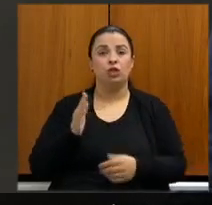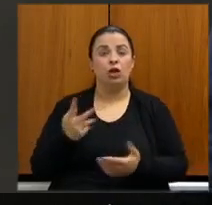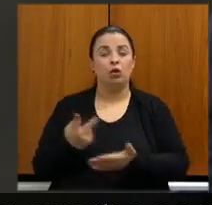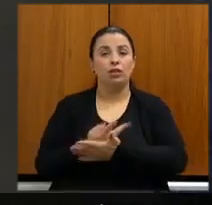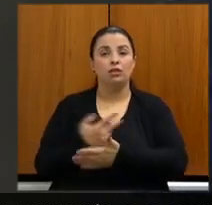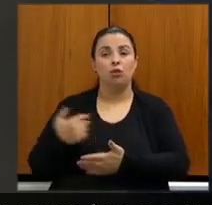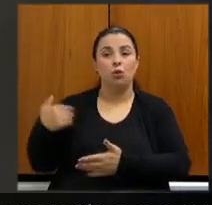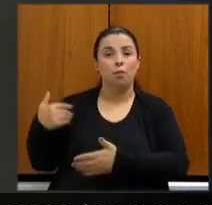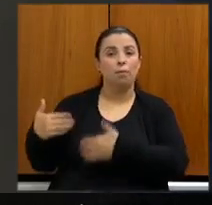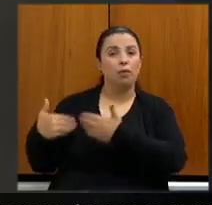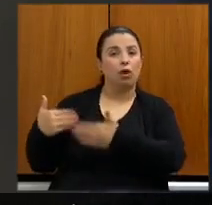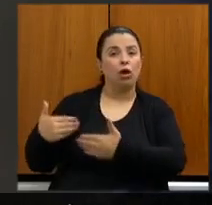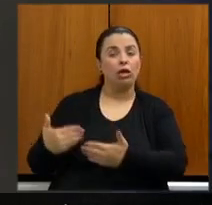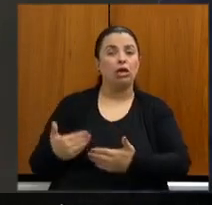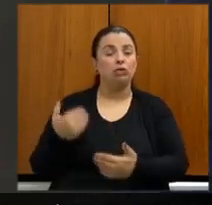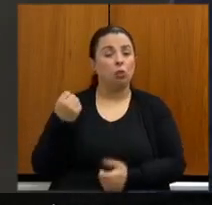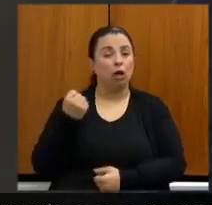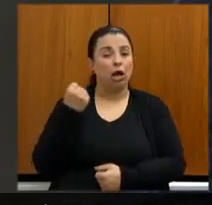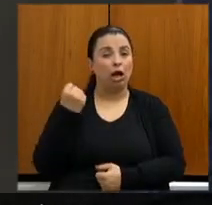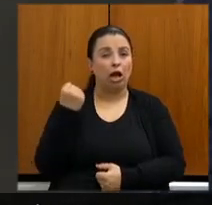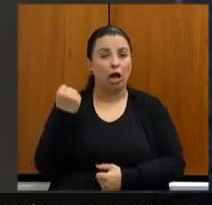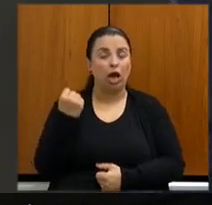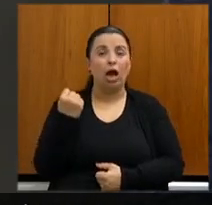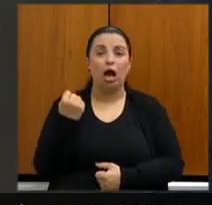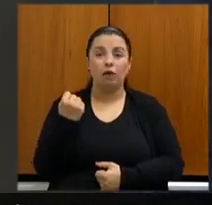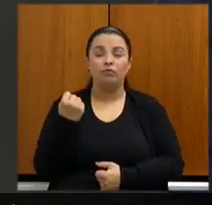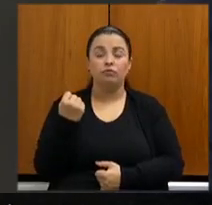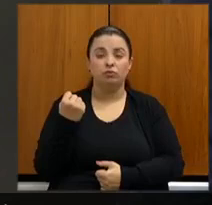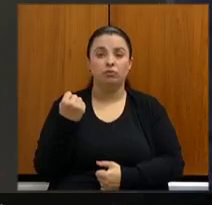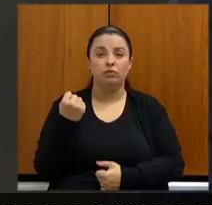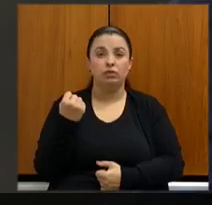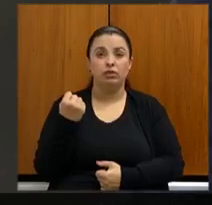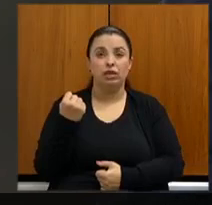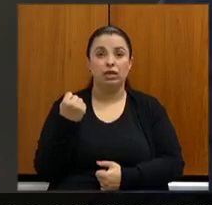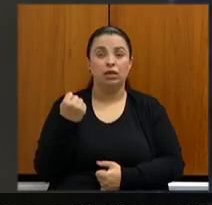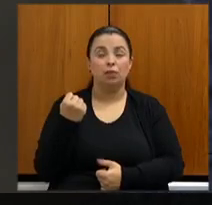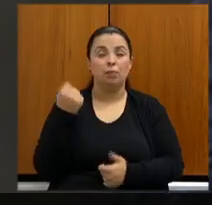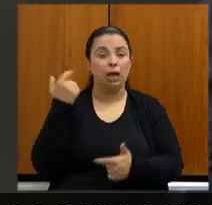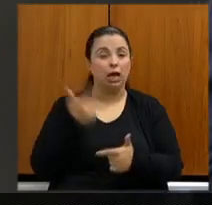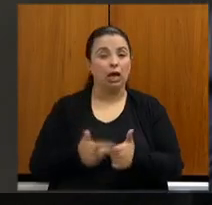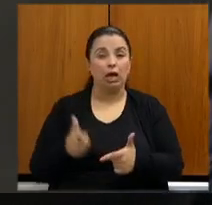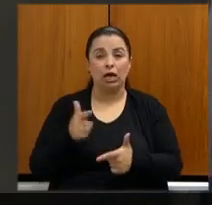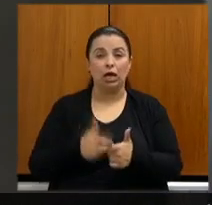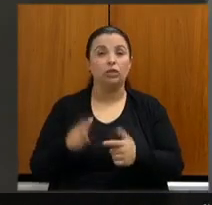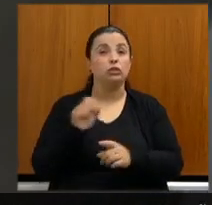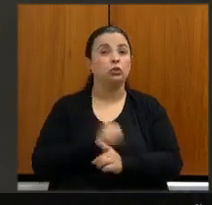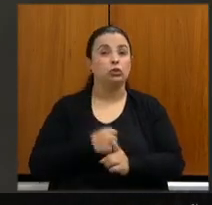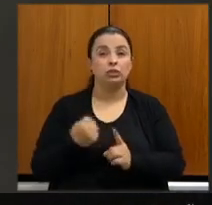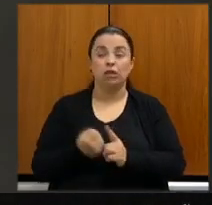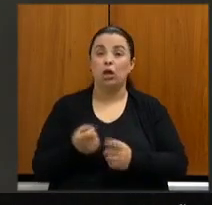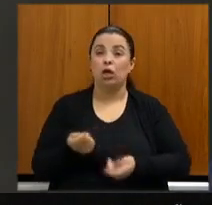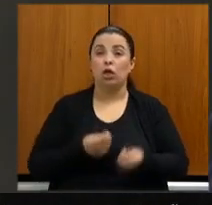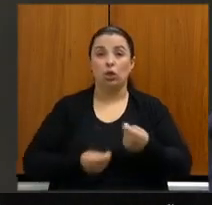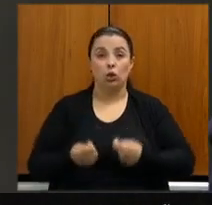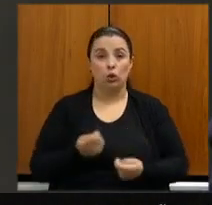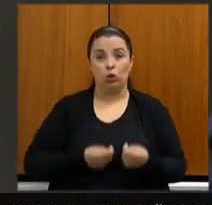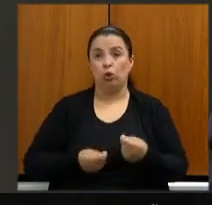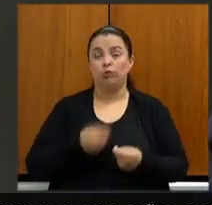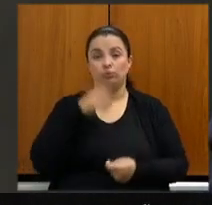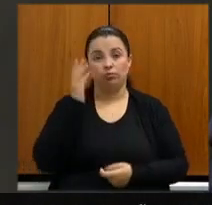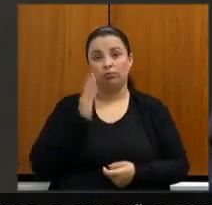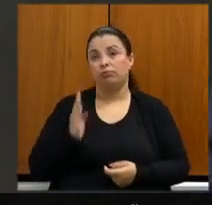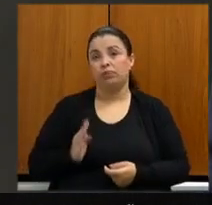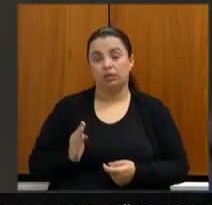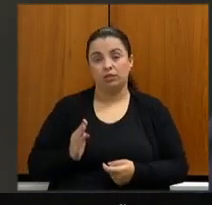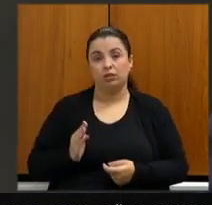de grave e aprofundamento né de grave crise social e econômica no nosso país